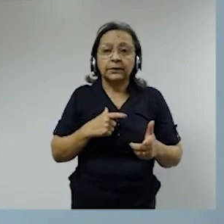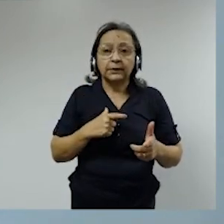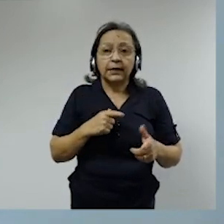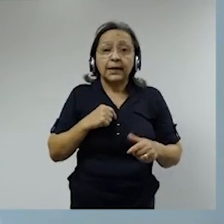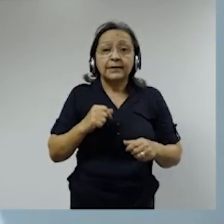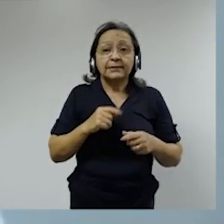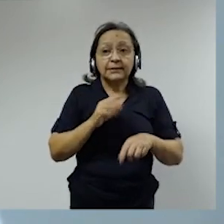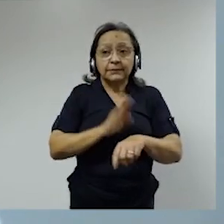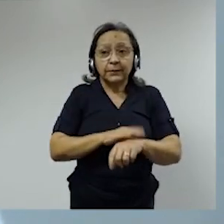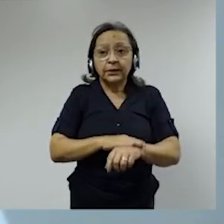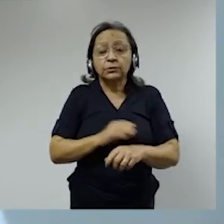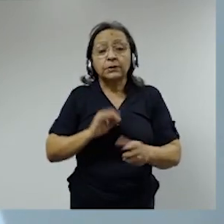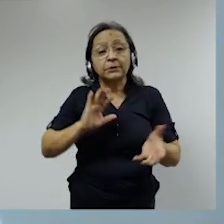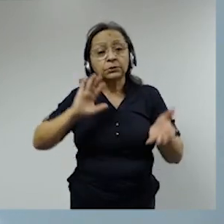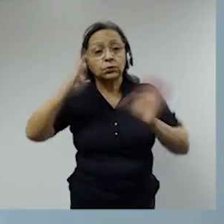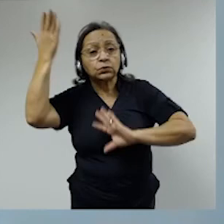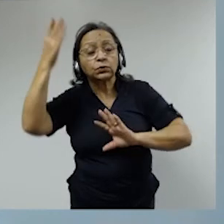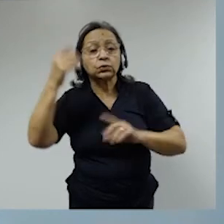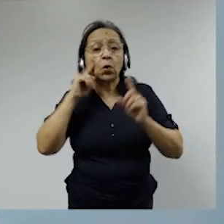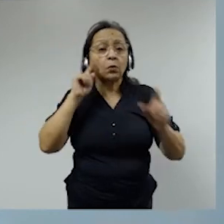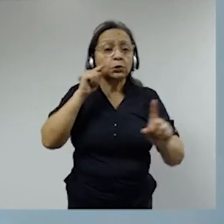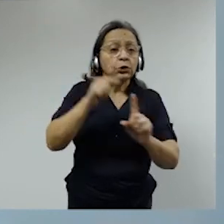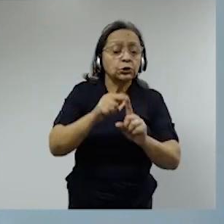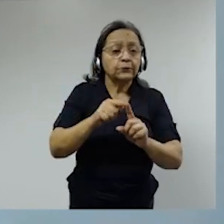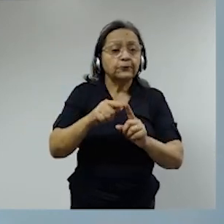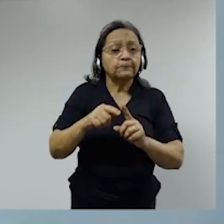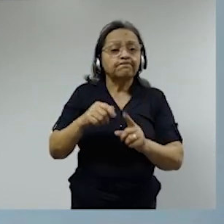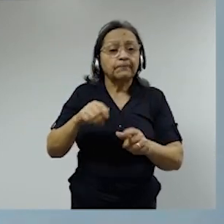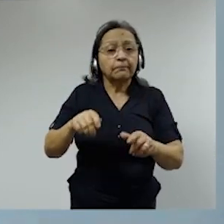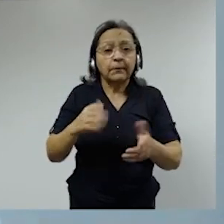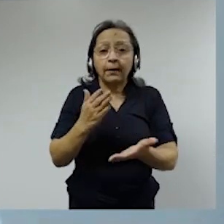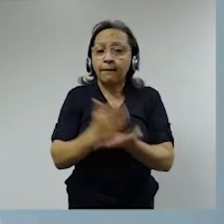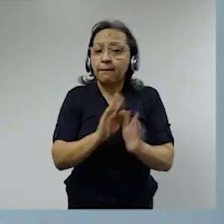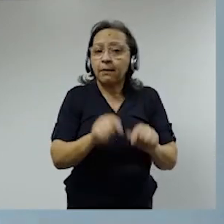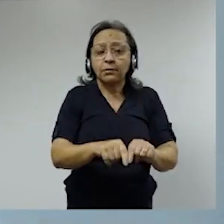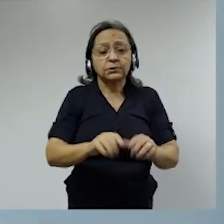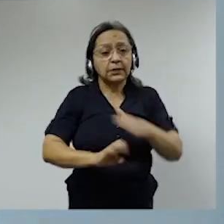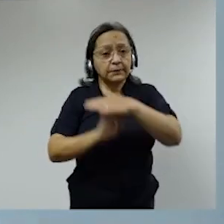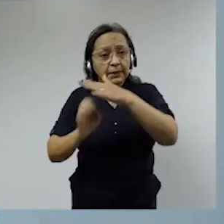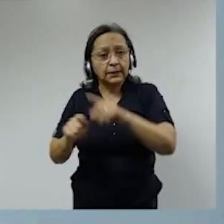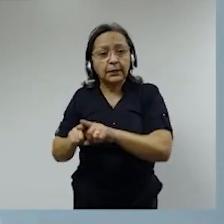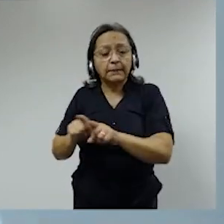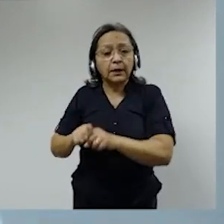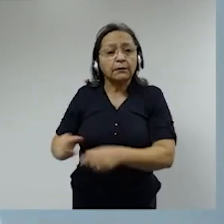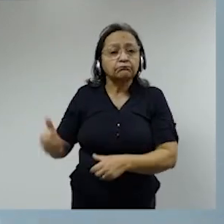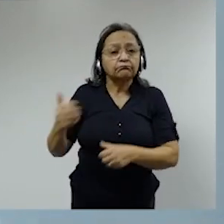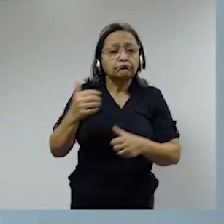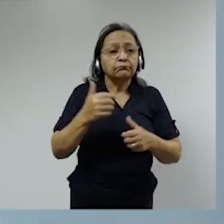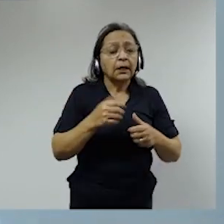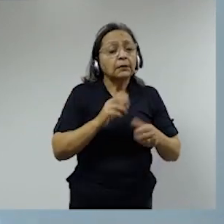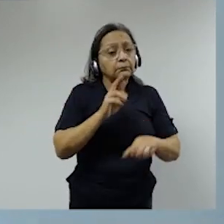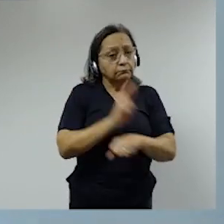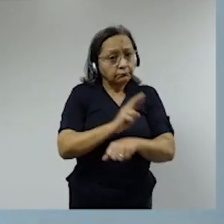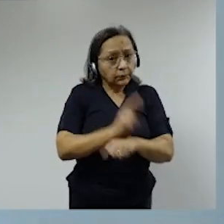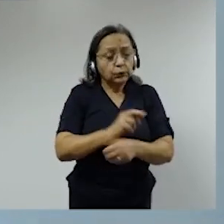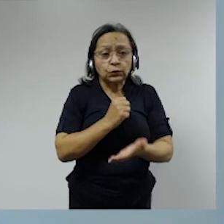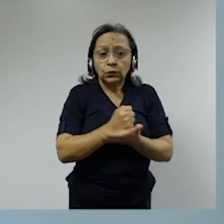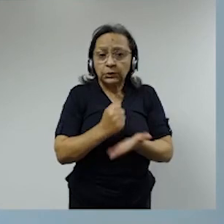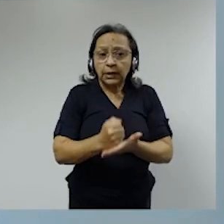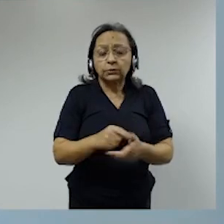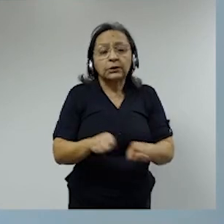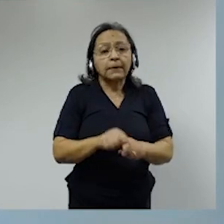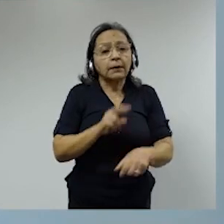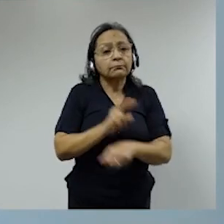esse viés soluções visando evitar a quebra dos empresários e a subsistência dos contratos, bem como